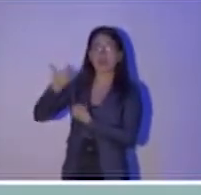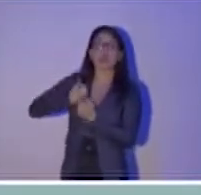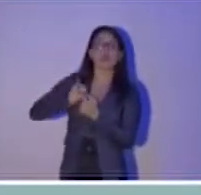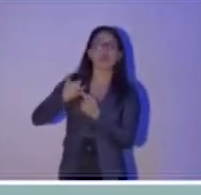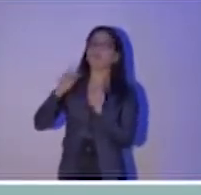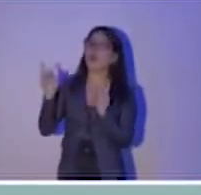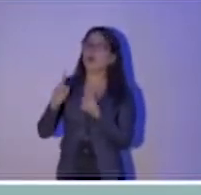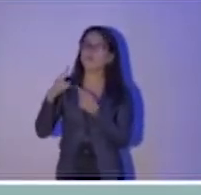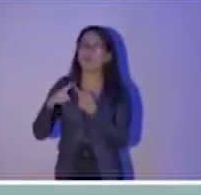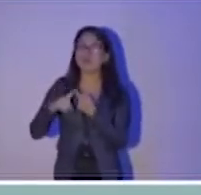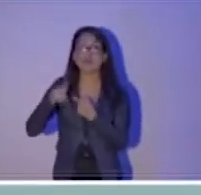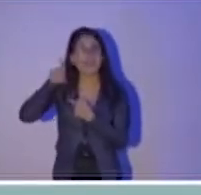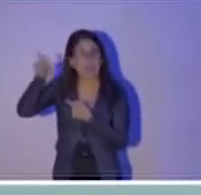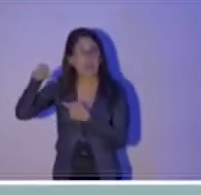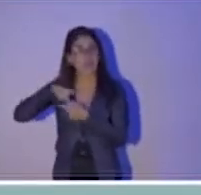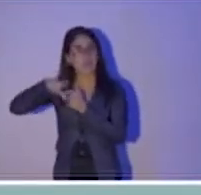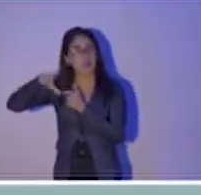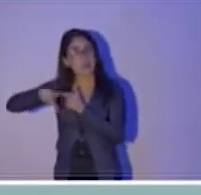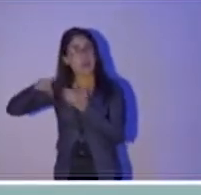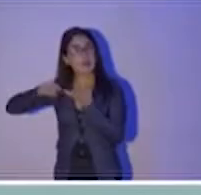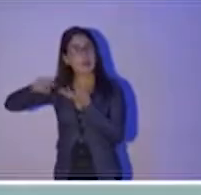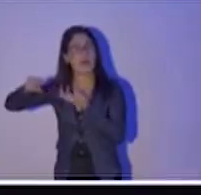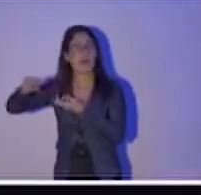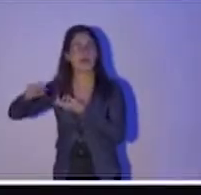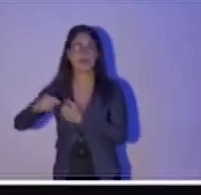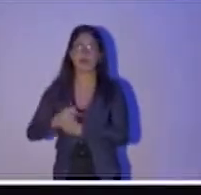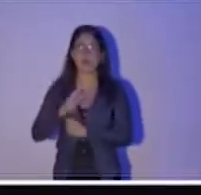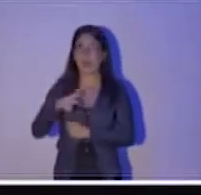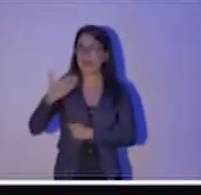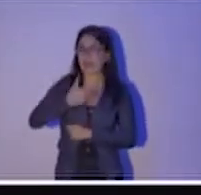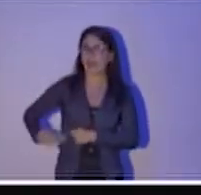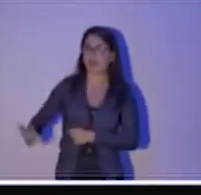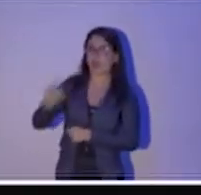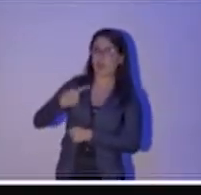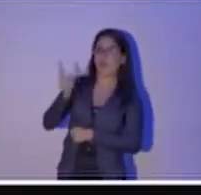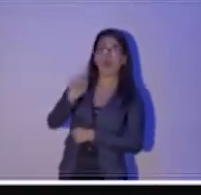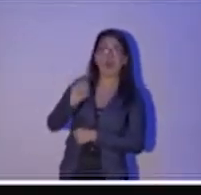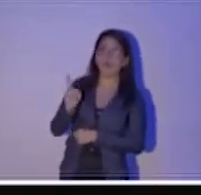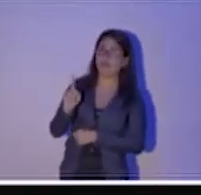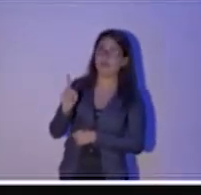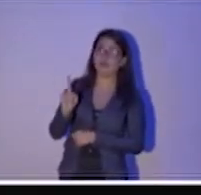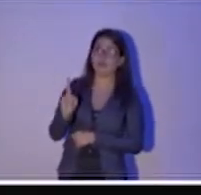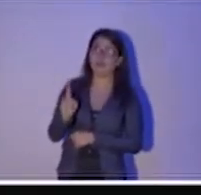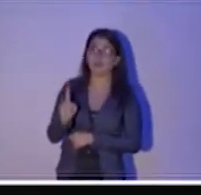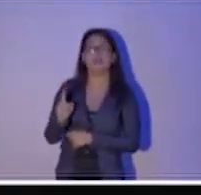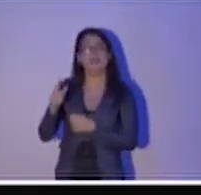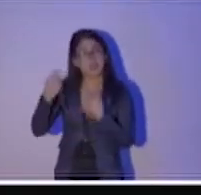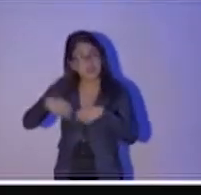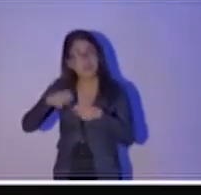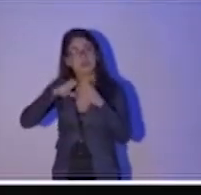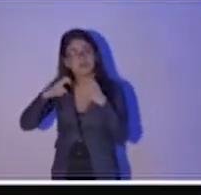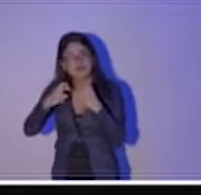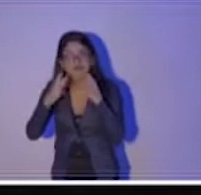é o estado dizendo assim, olha, tá bom, você está me falando isso, mas eu vou fazer o que eu penso. De fato, esse regime de